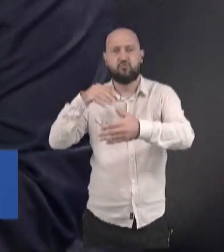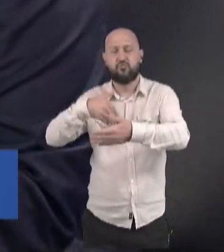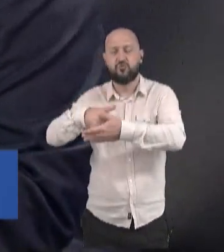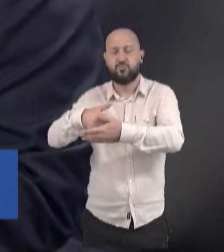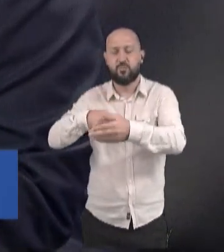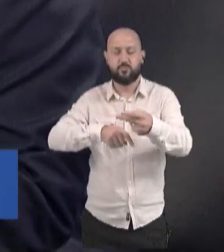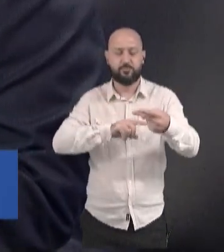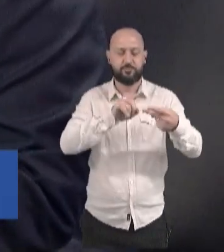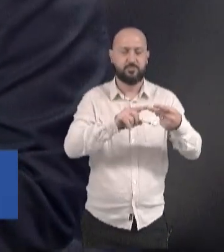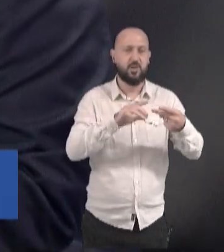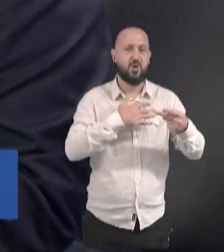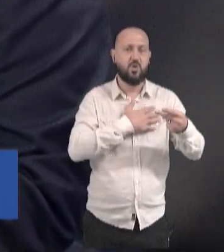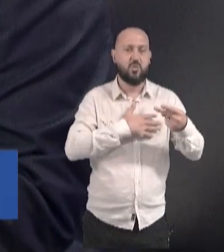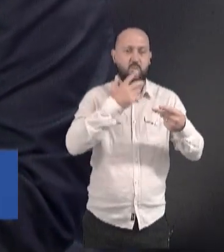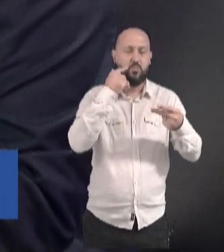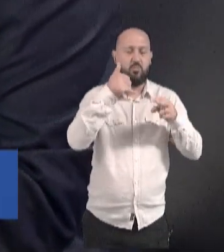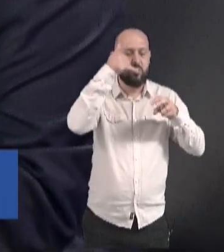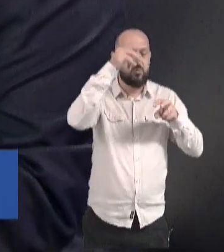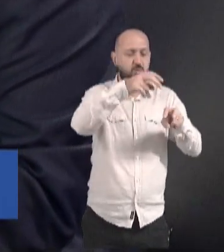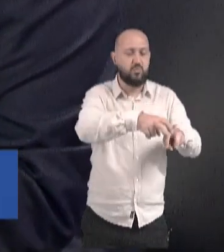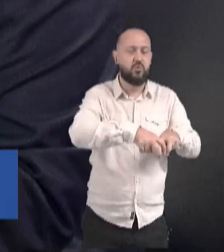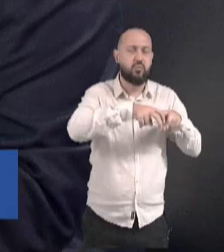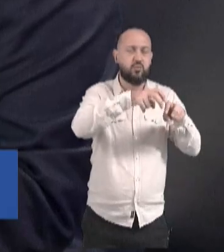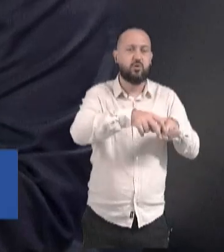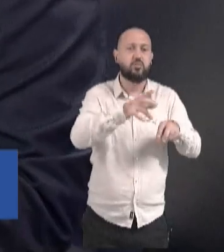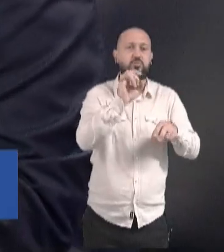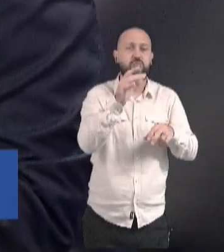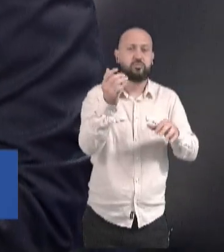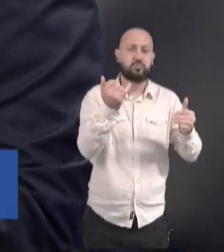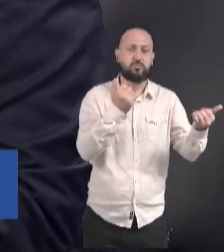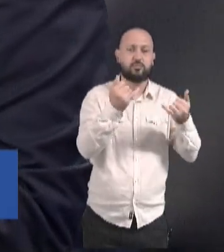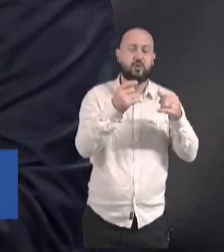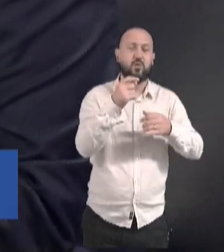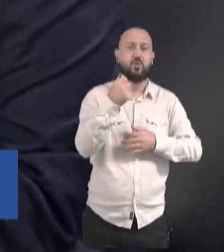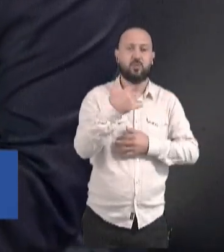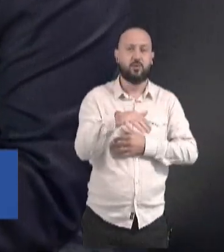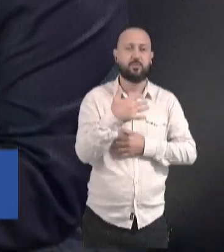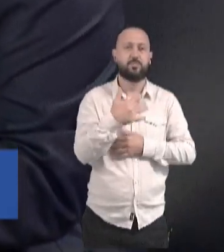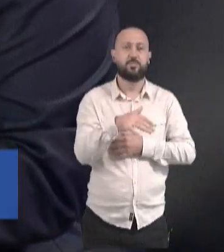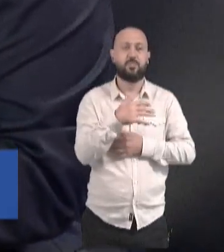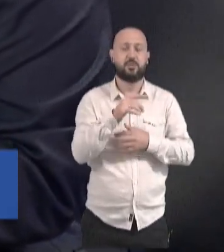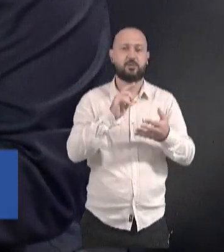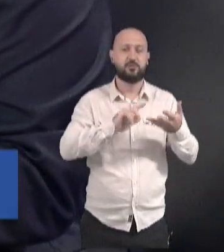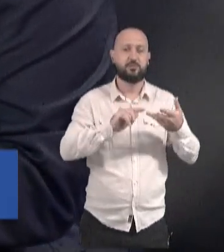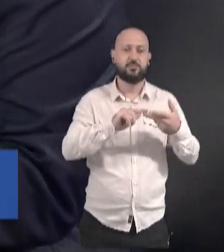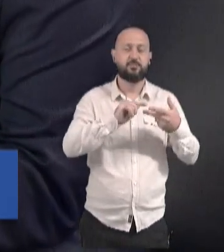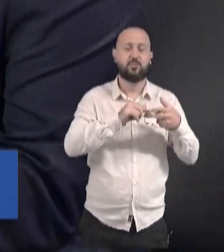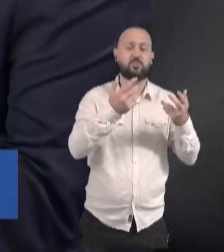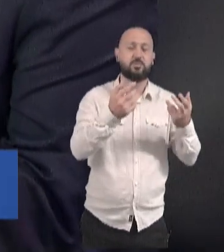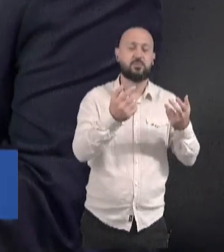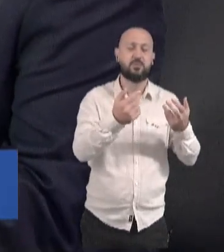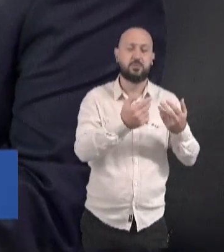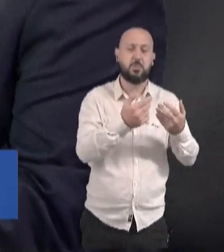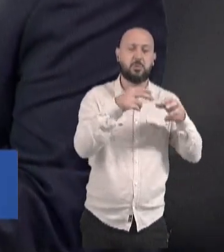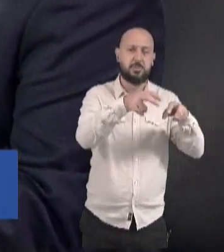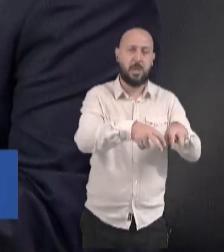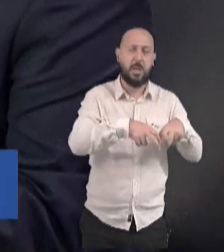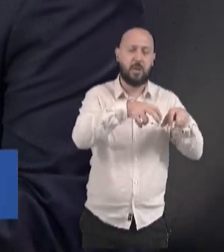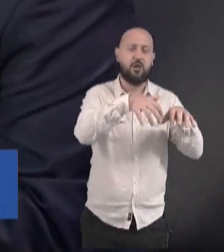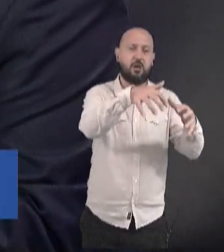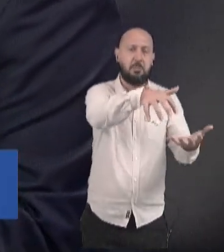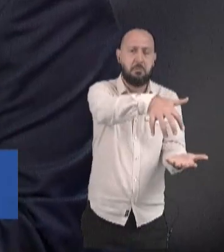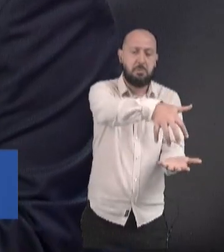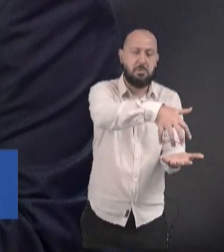gosta da agropecuária fica ouvindo o preço dos produtos agrícolas, né?